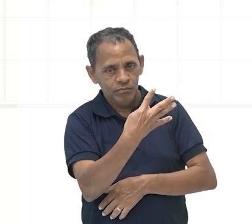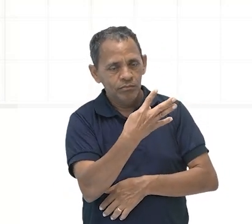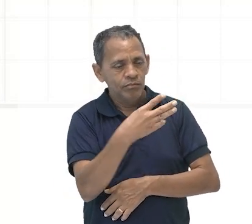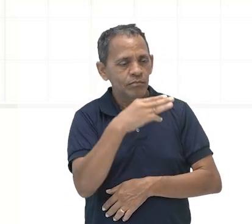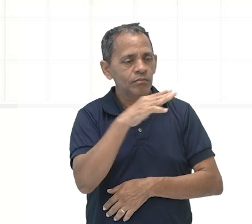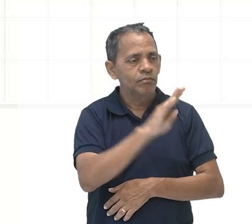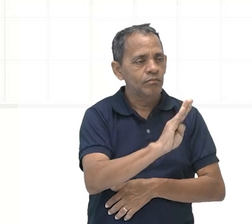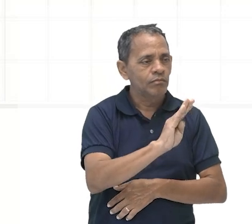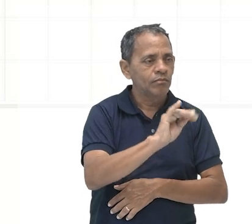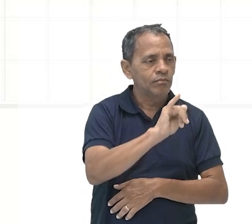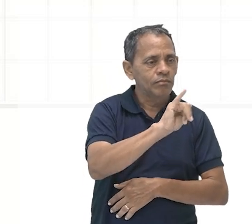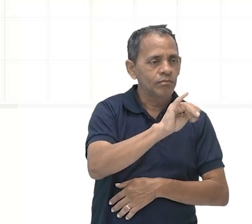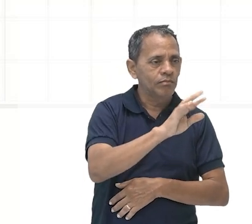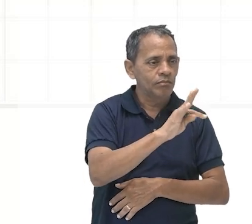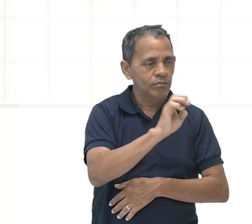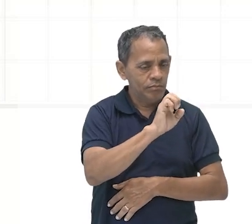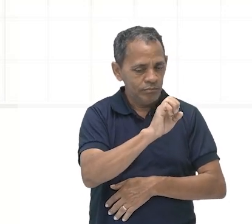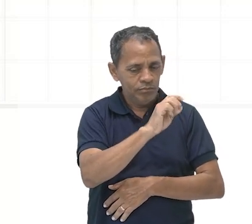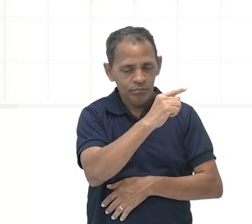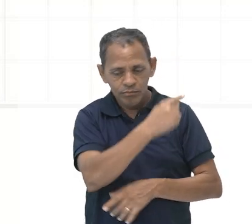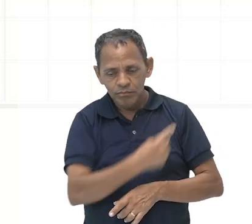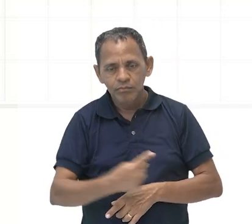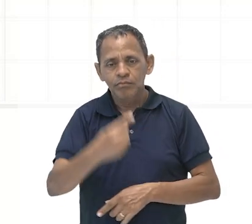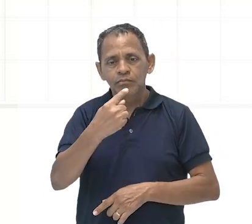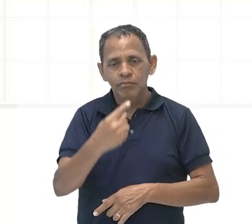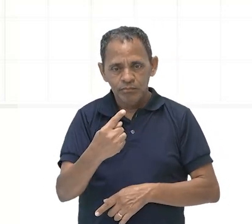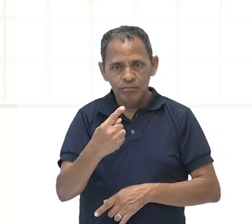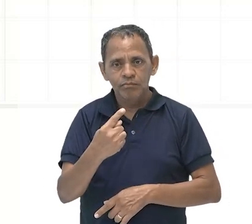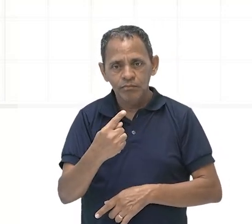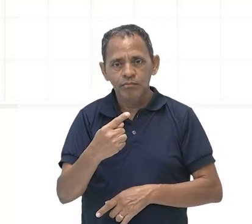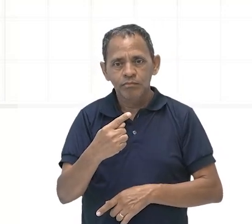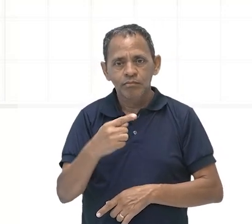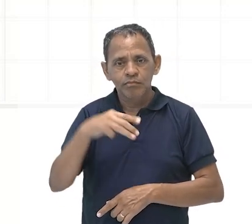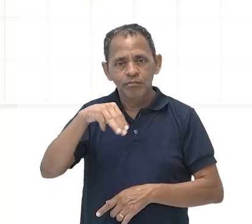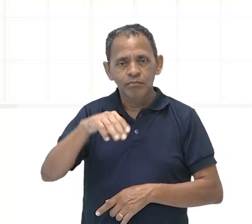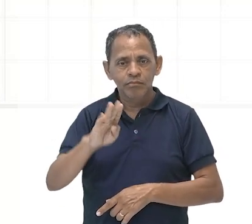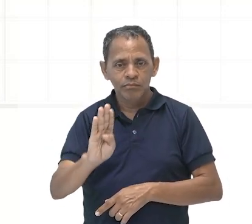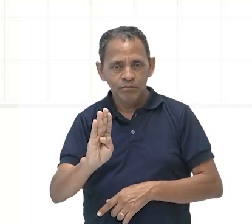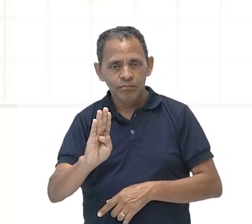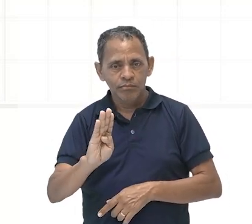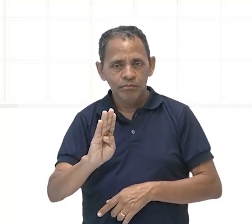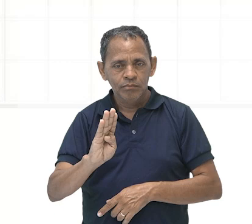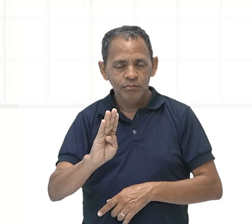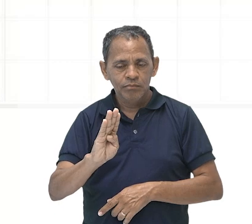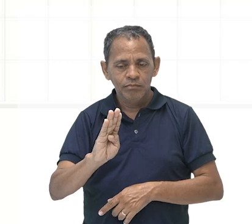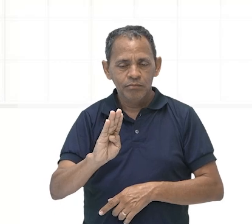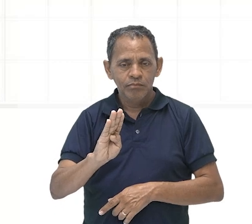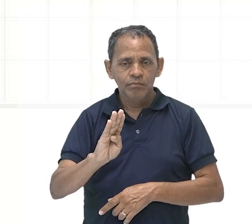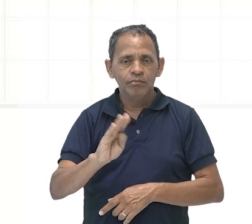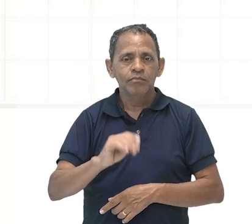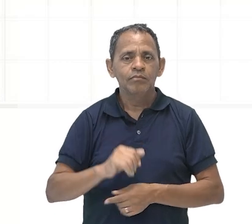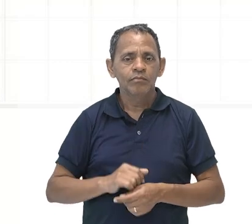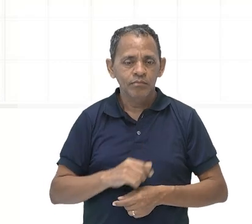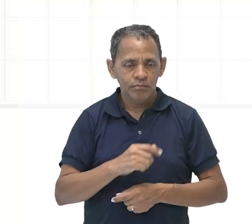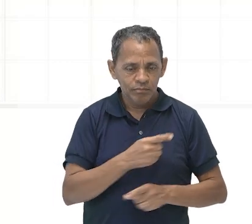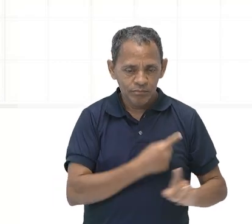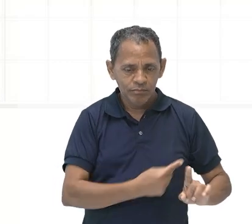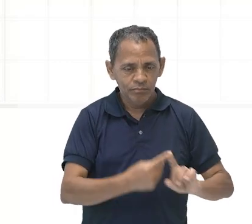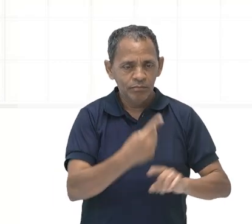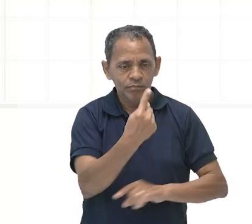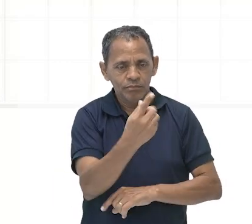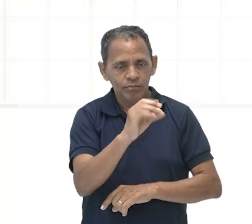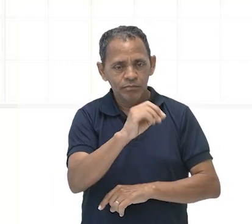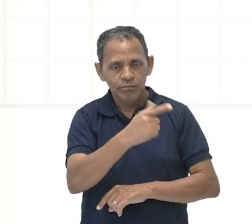ser 1024 vezes maior do que 1 kilobyte. O gigabyte vai ser 1024 vezes maior do que